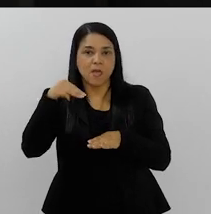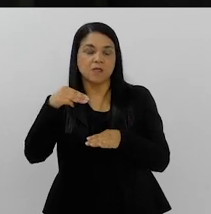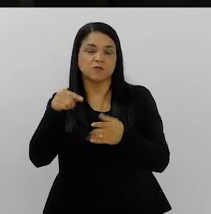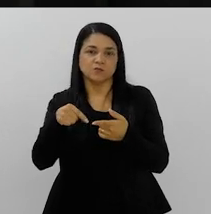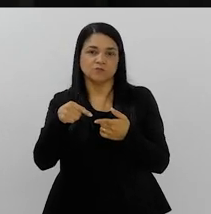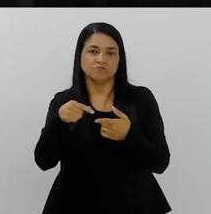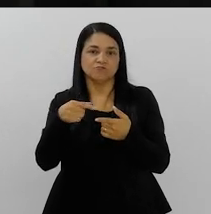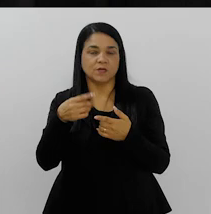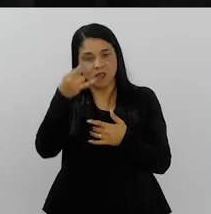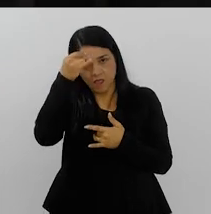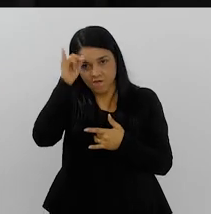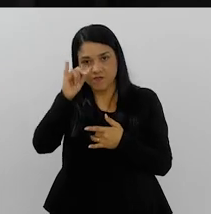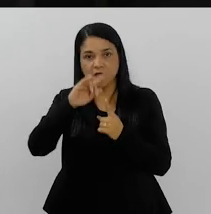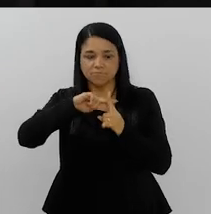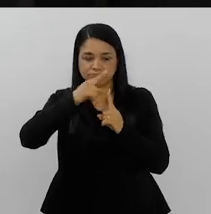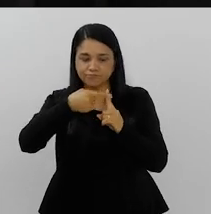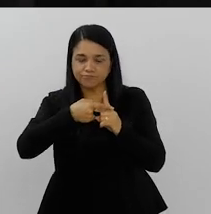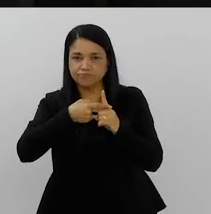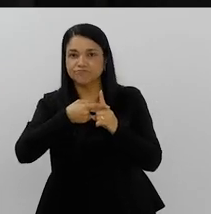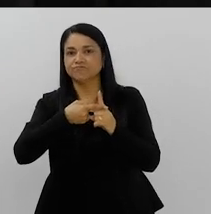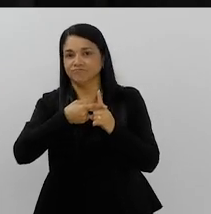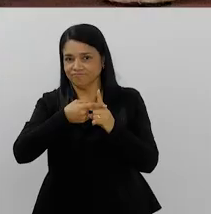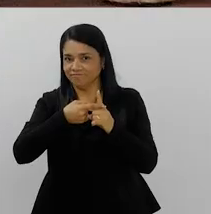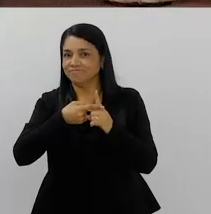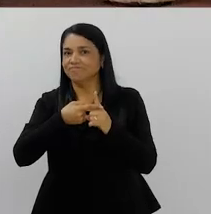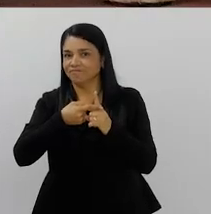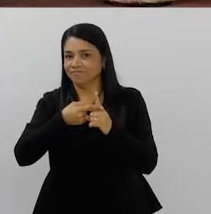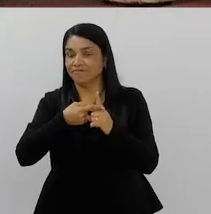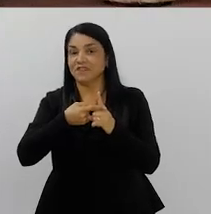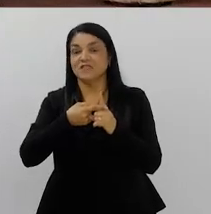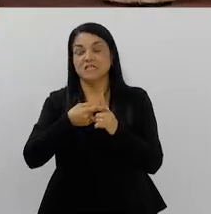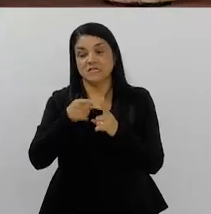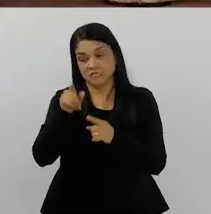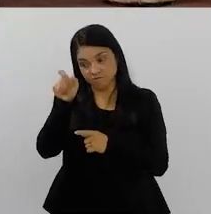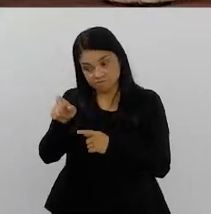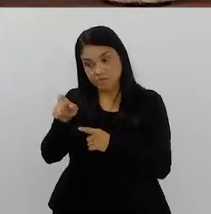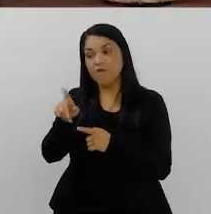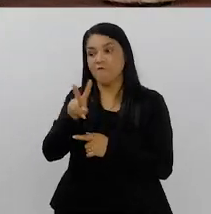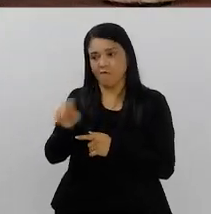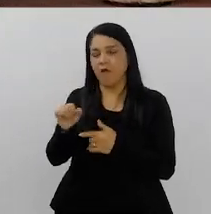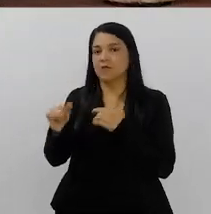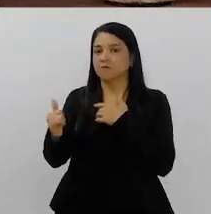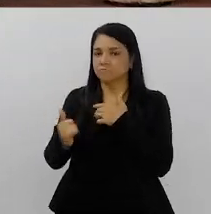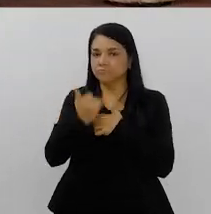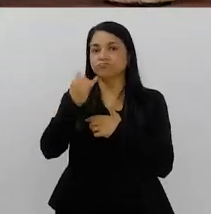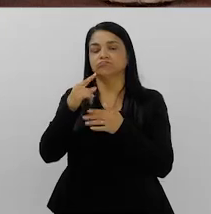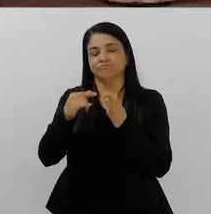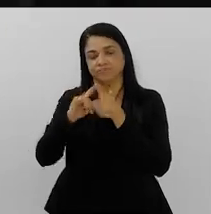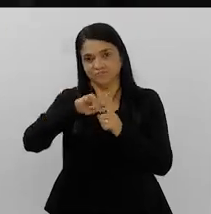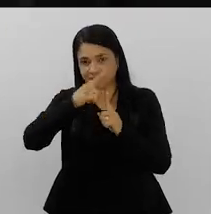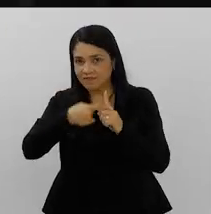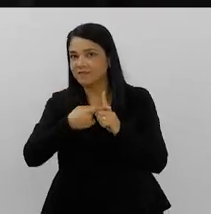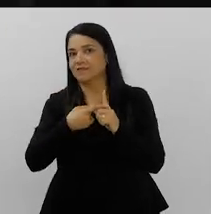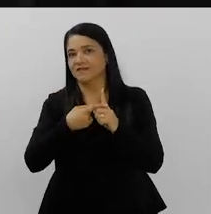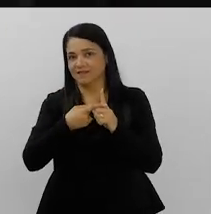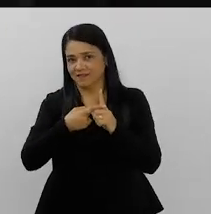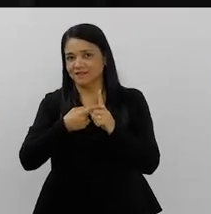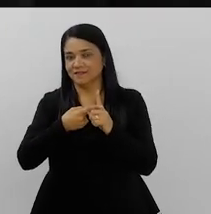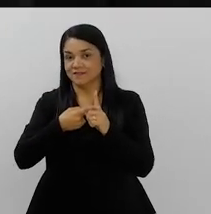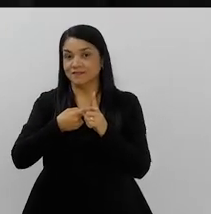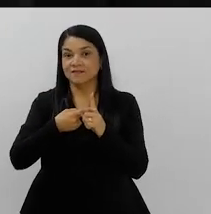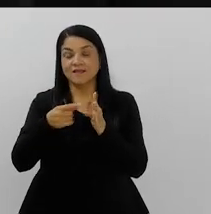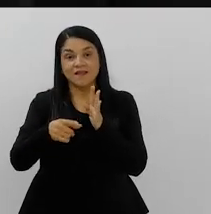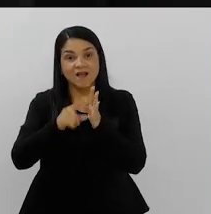contraceptivo principalmente de barreira porque assim Senão você vai engravidar e foi o que aconteceu então quer dizer